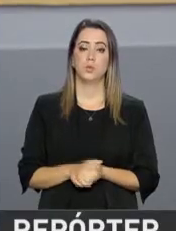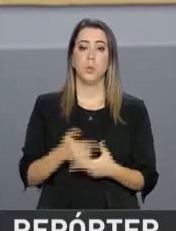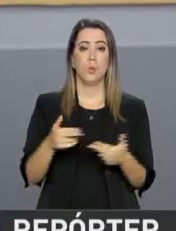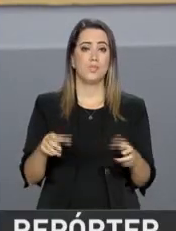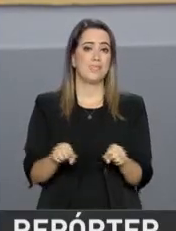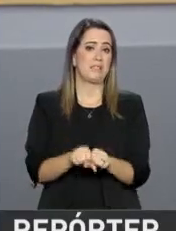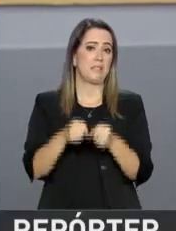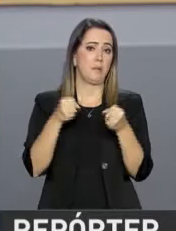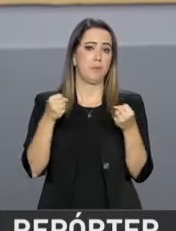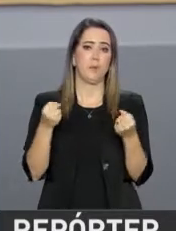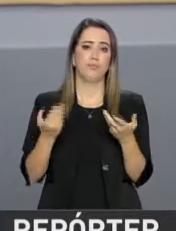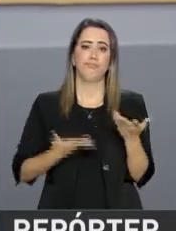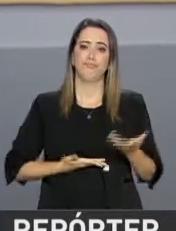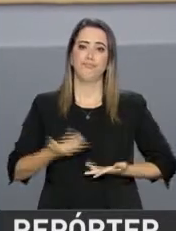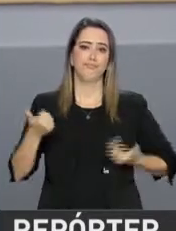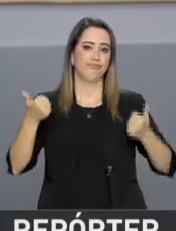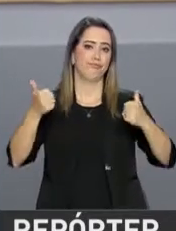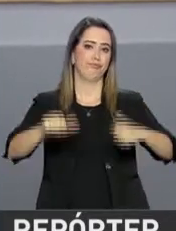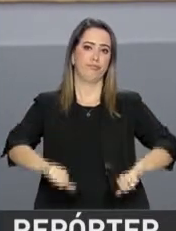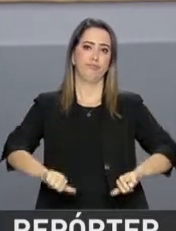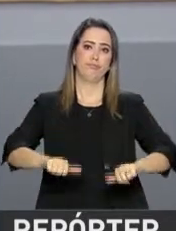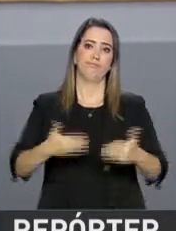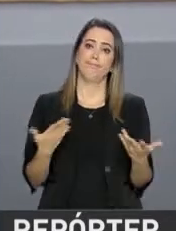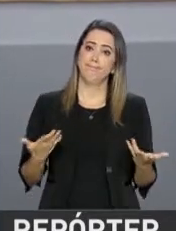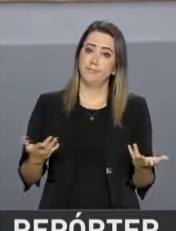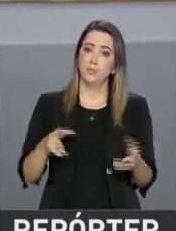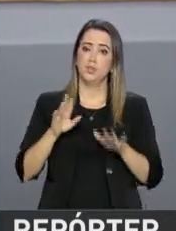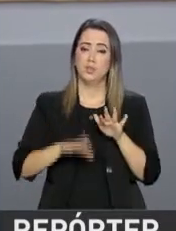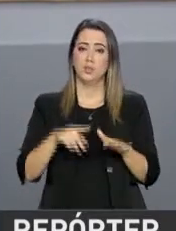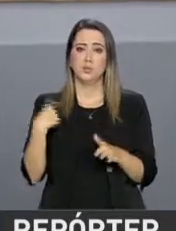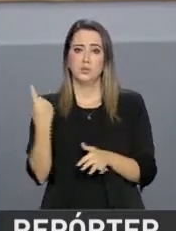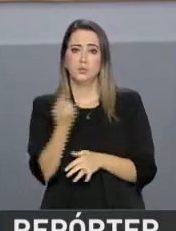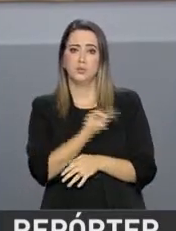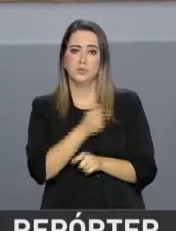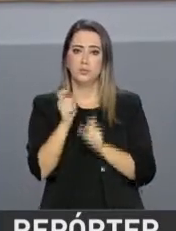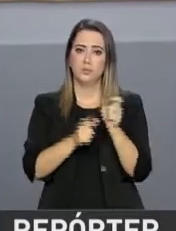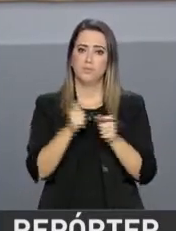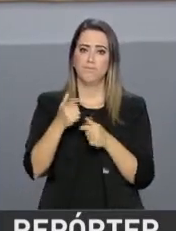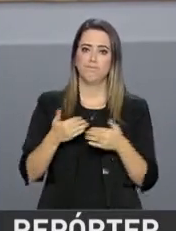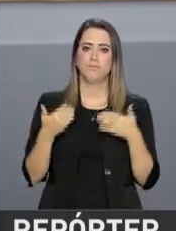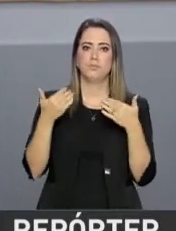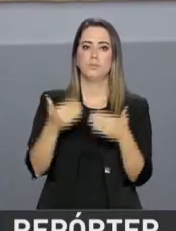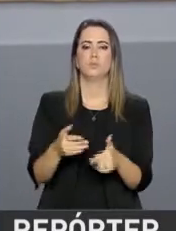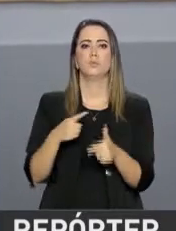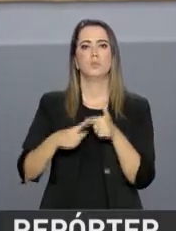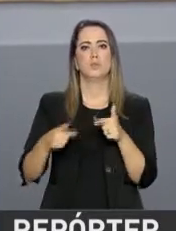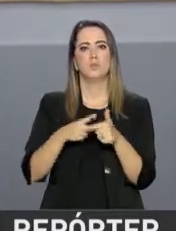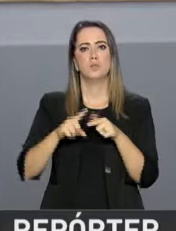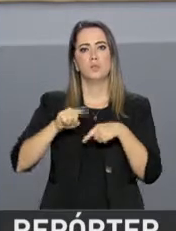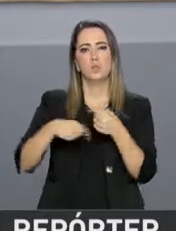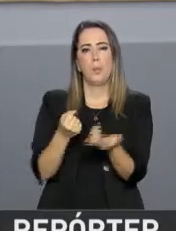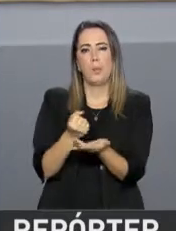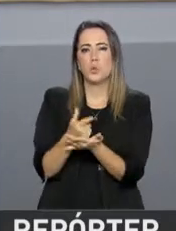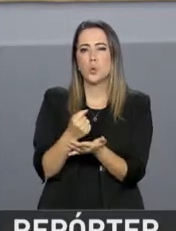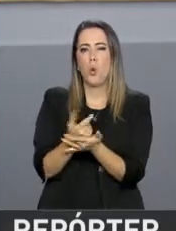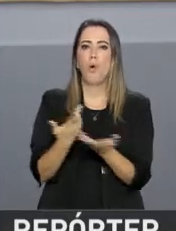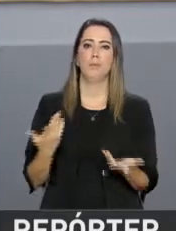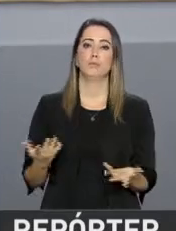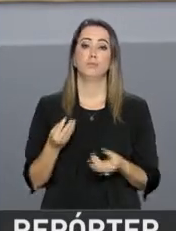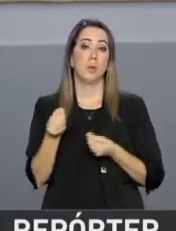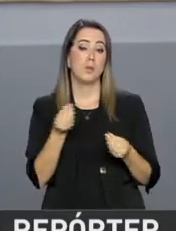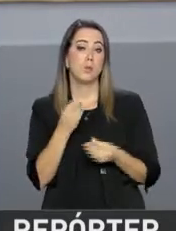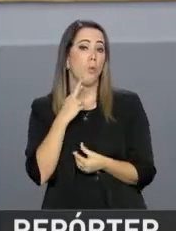quebrado serviço de má qualidade infelizmente muitos de nós consumidores enfrentamos problemas depois de comprar algo